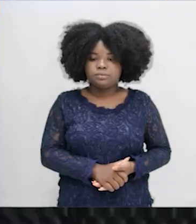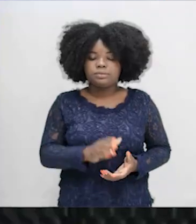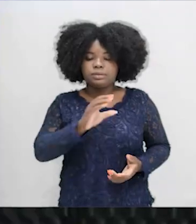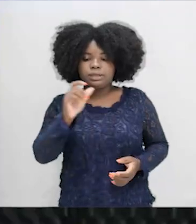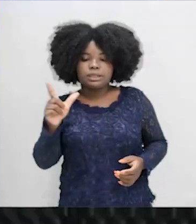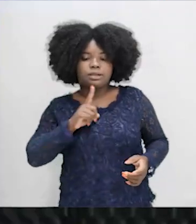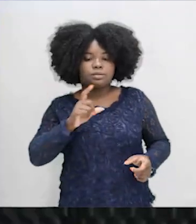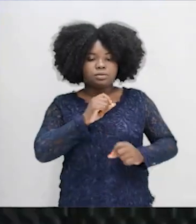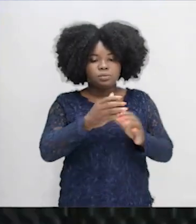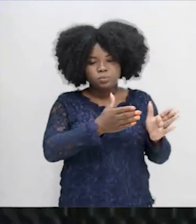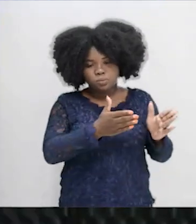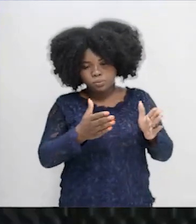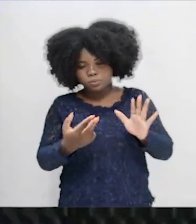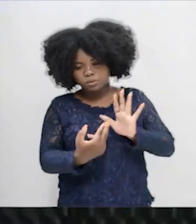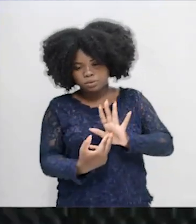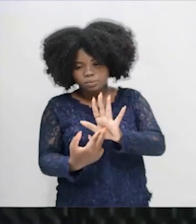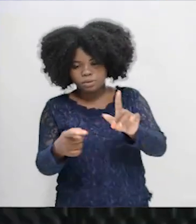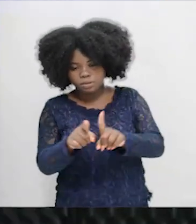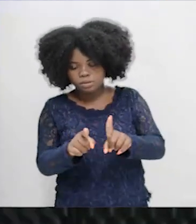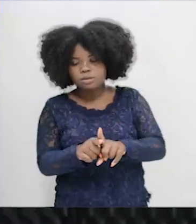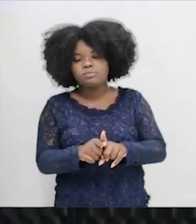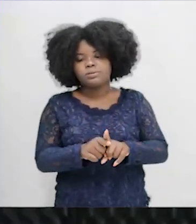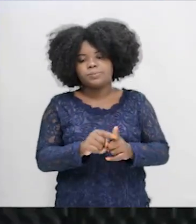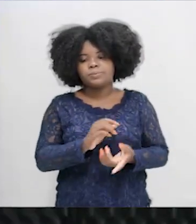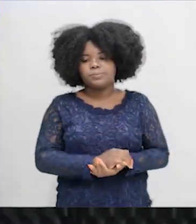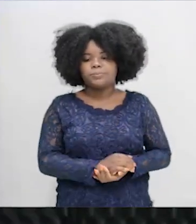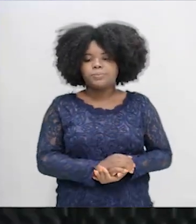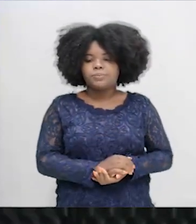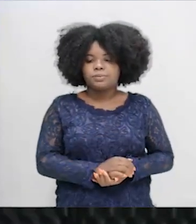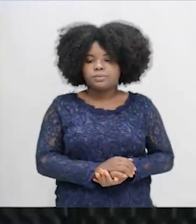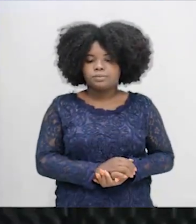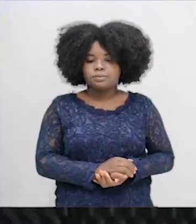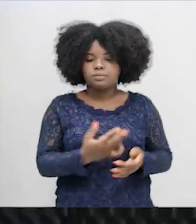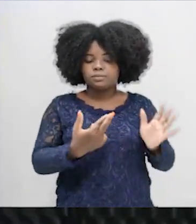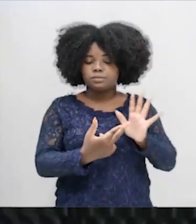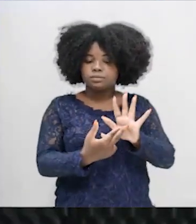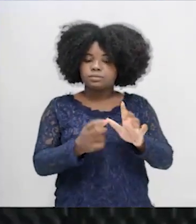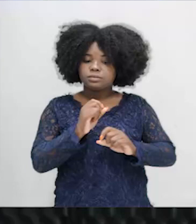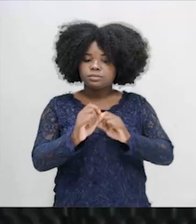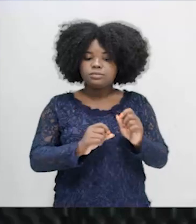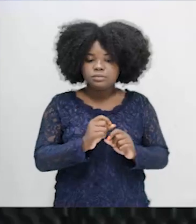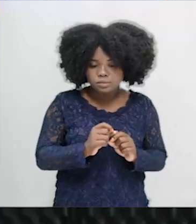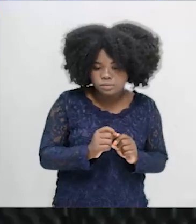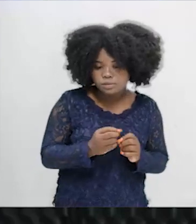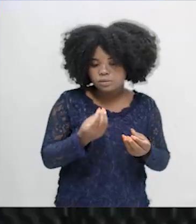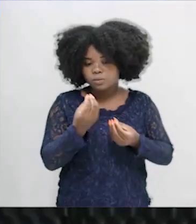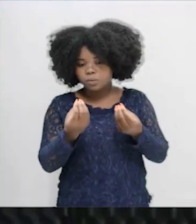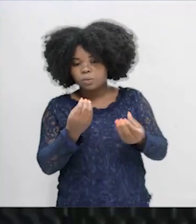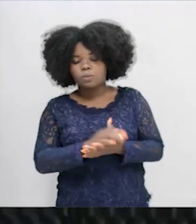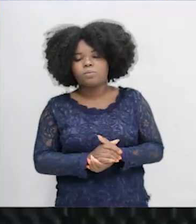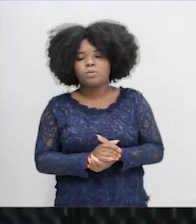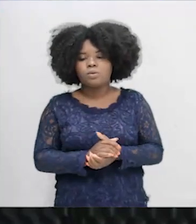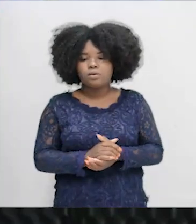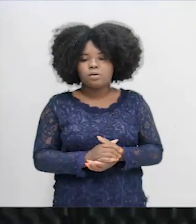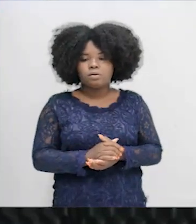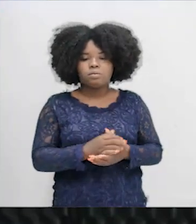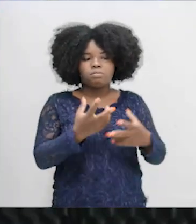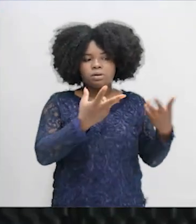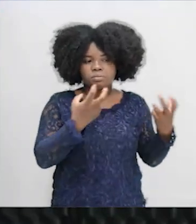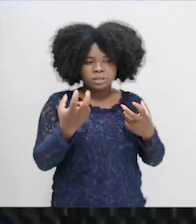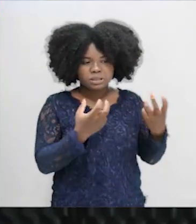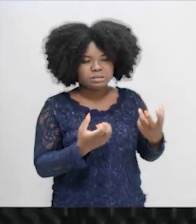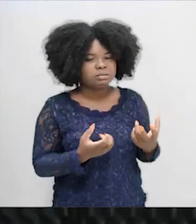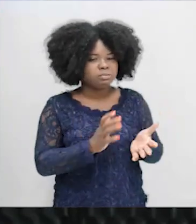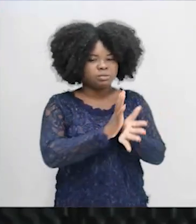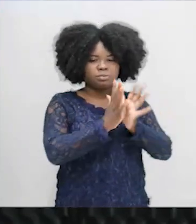faz parte desse processo de representatividade. Inicialmente, ela é representada extremamente sexualizada, e depois ela é representada como uma